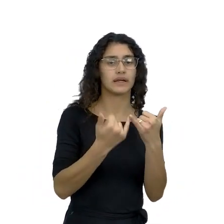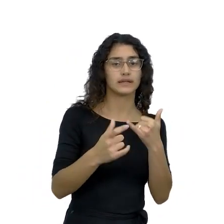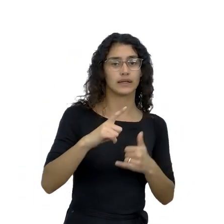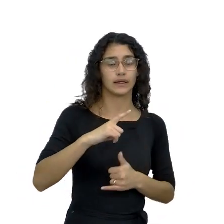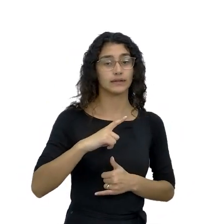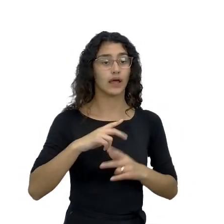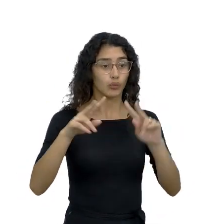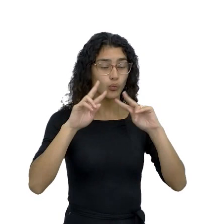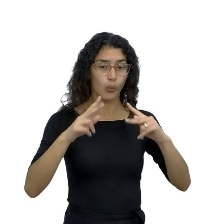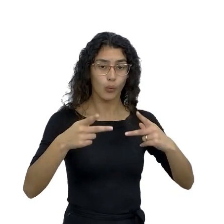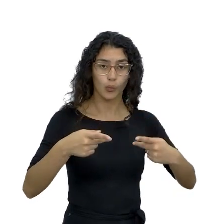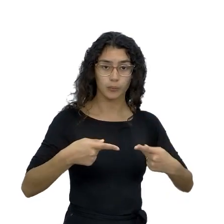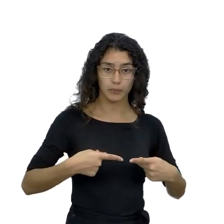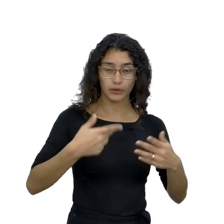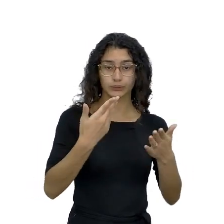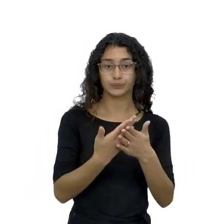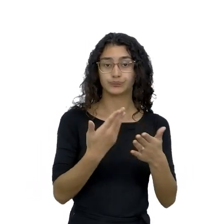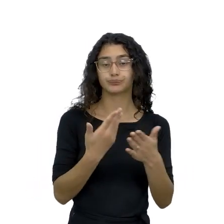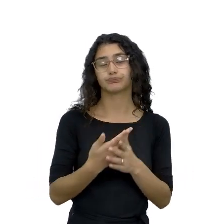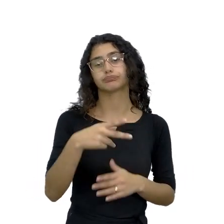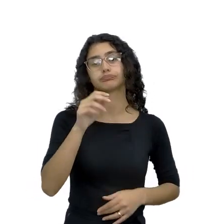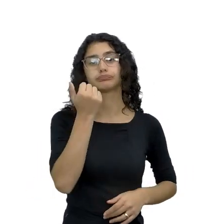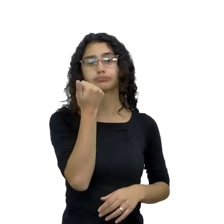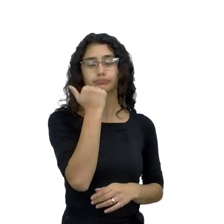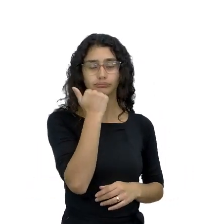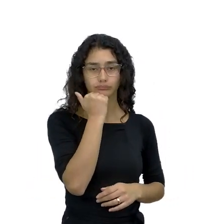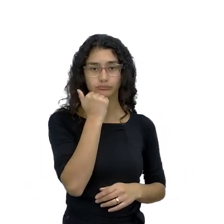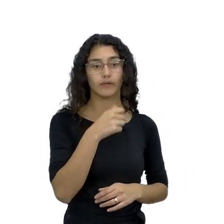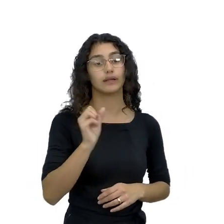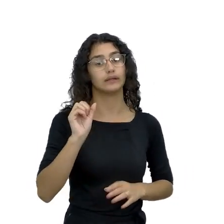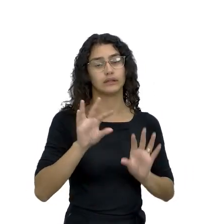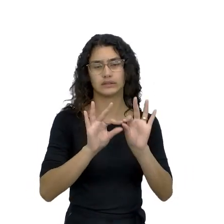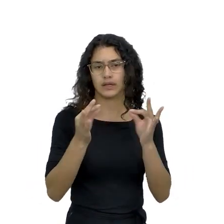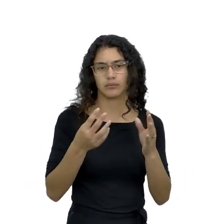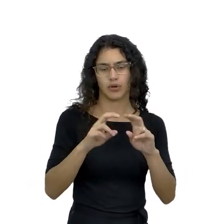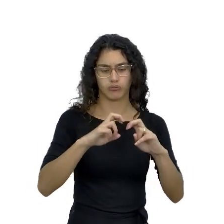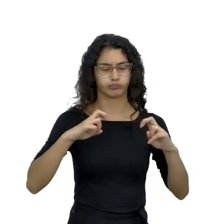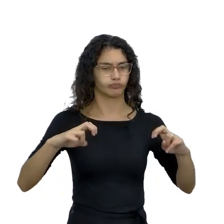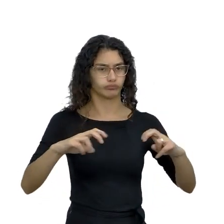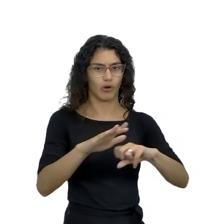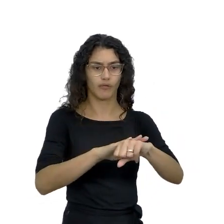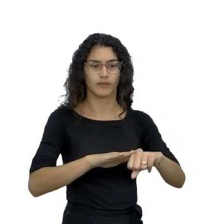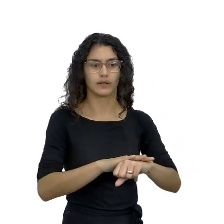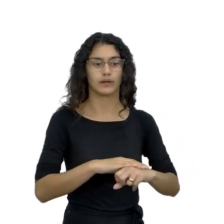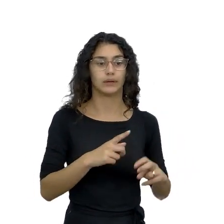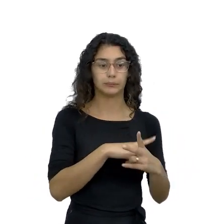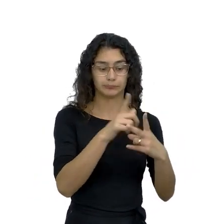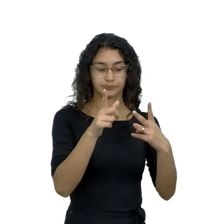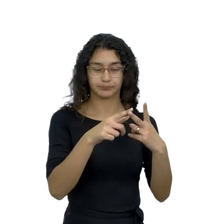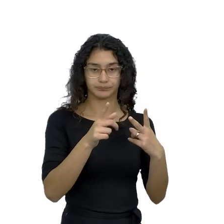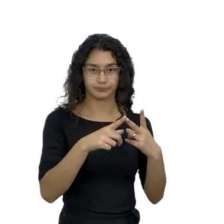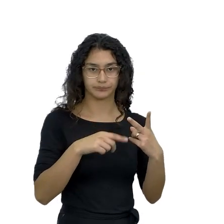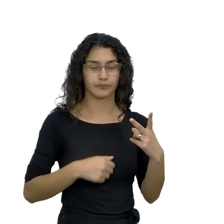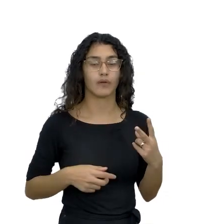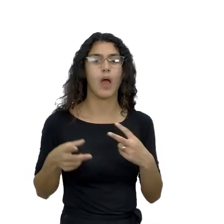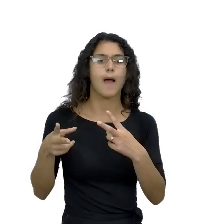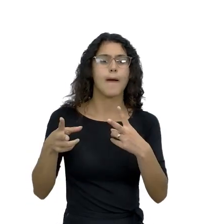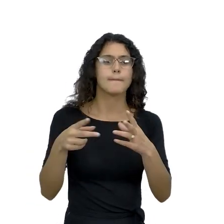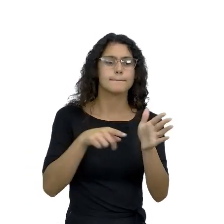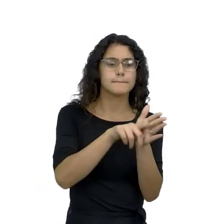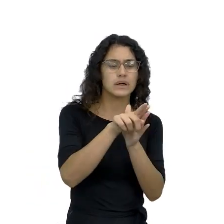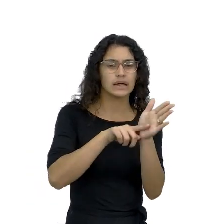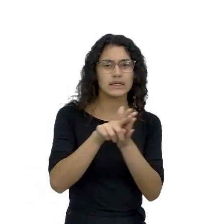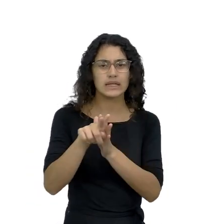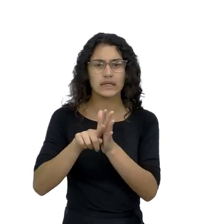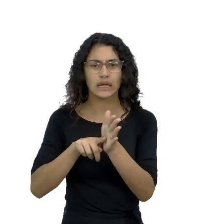os seres humanos na aula de ciências. Simples, roda de conversa. Passo 2, uma